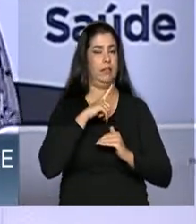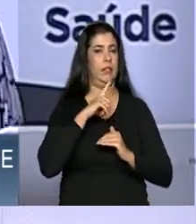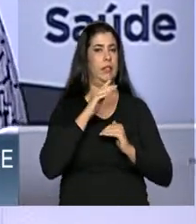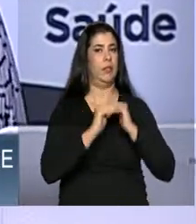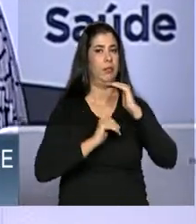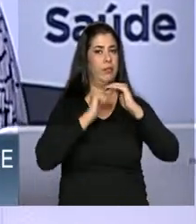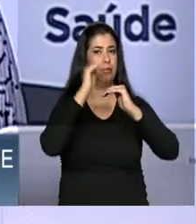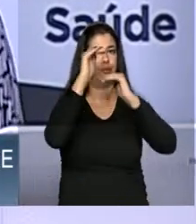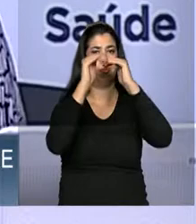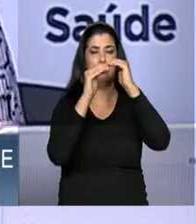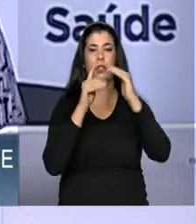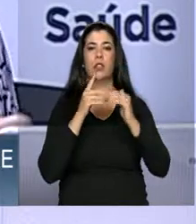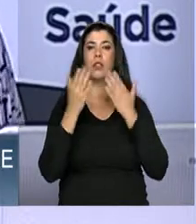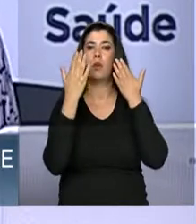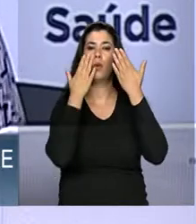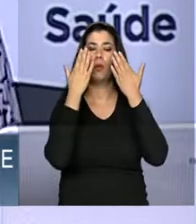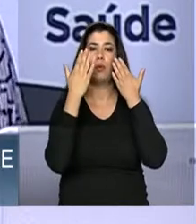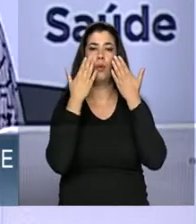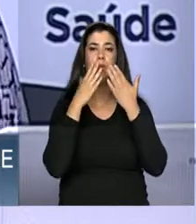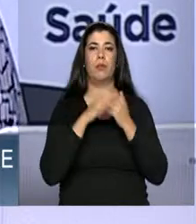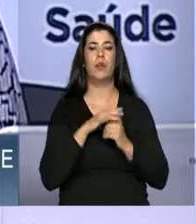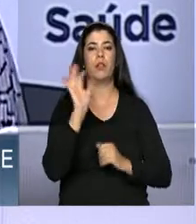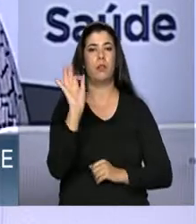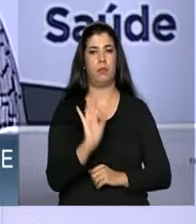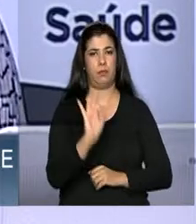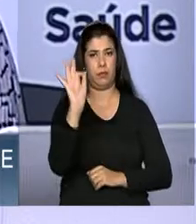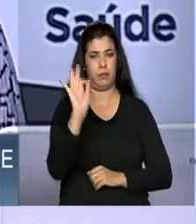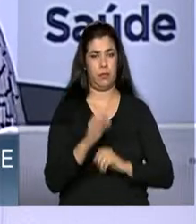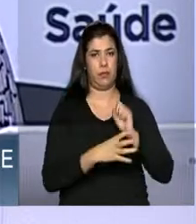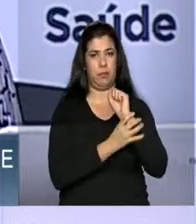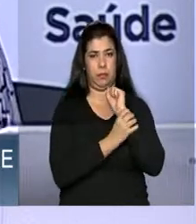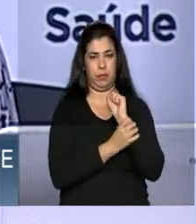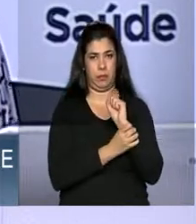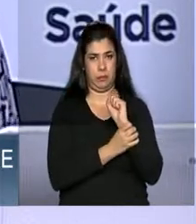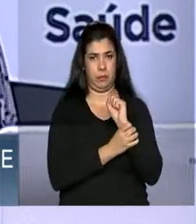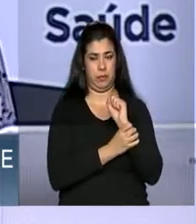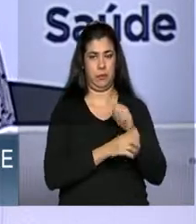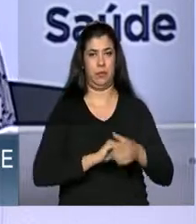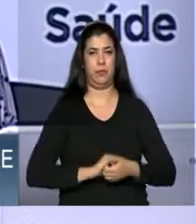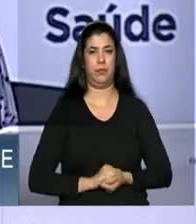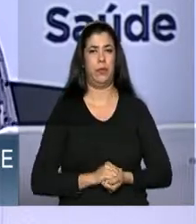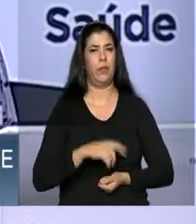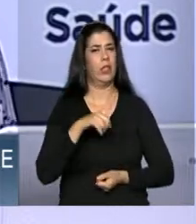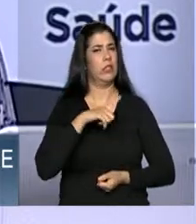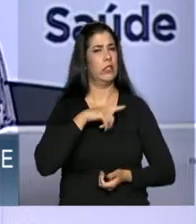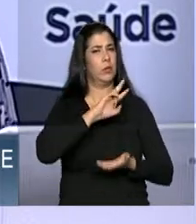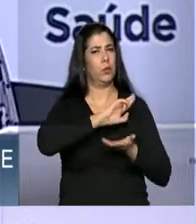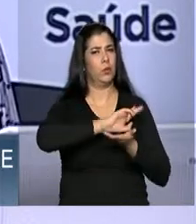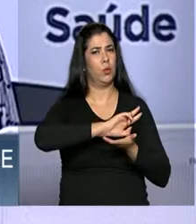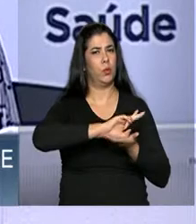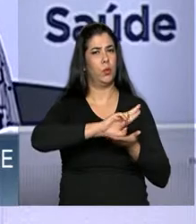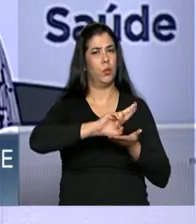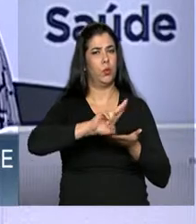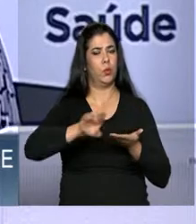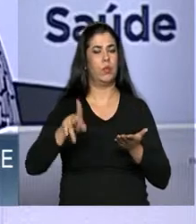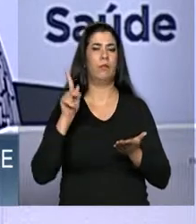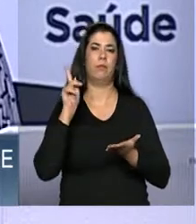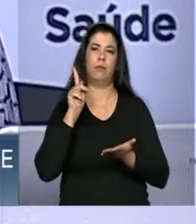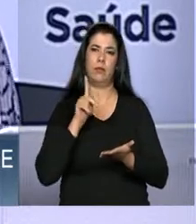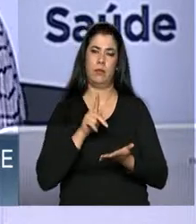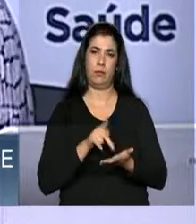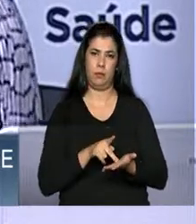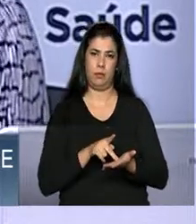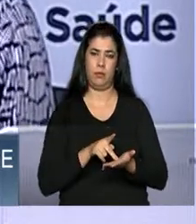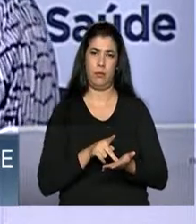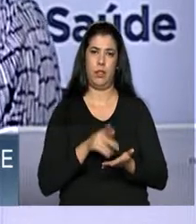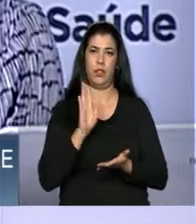é além então dessa margem de segurança. São vários fatores, de fato já